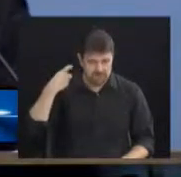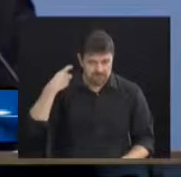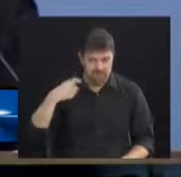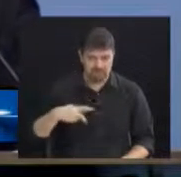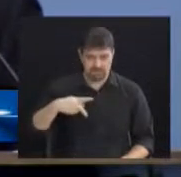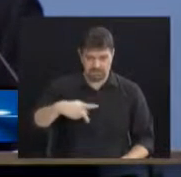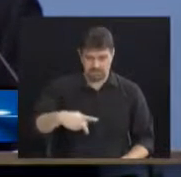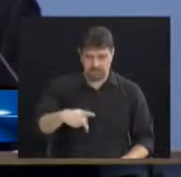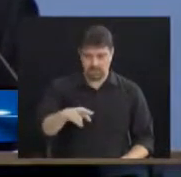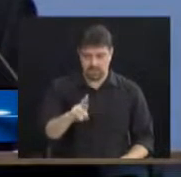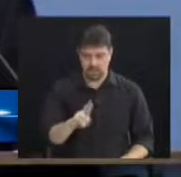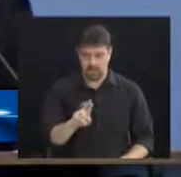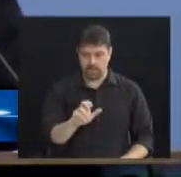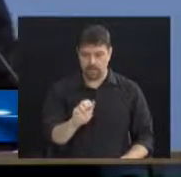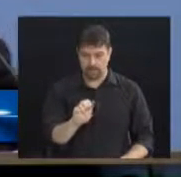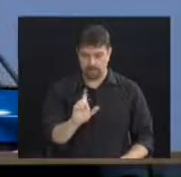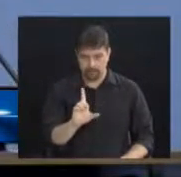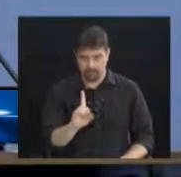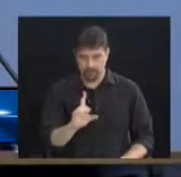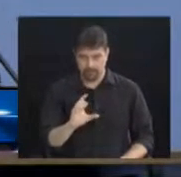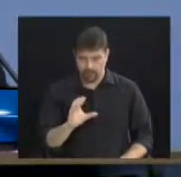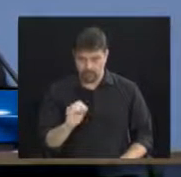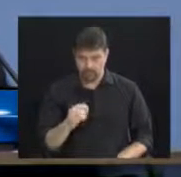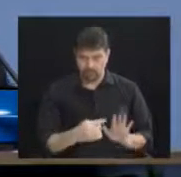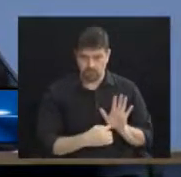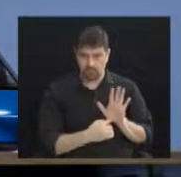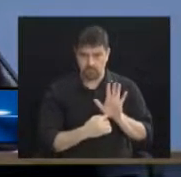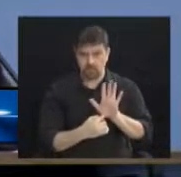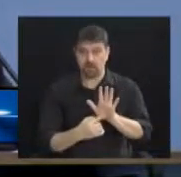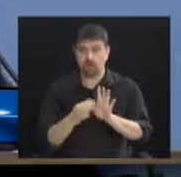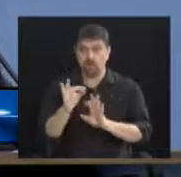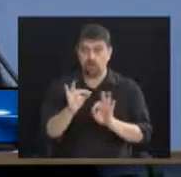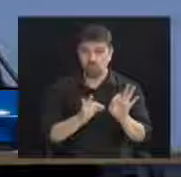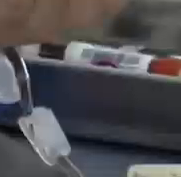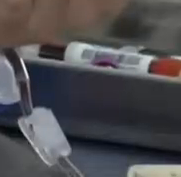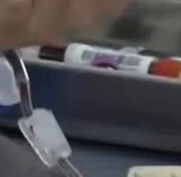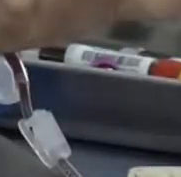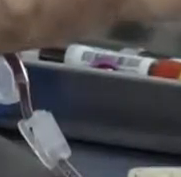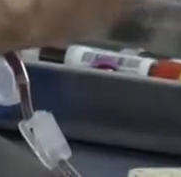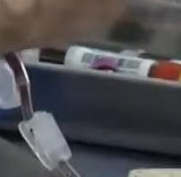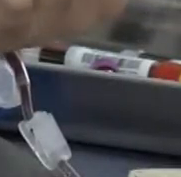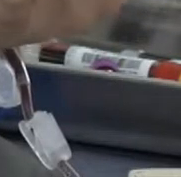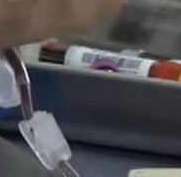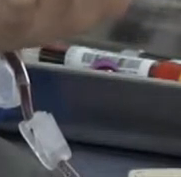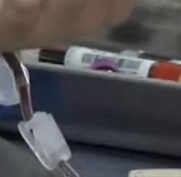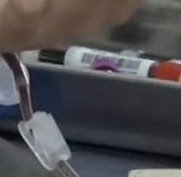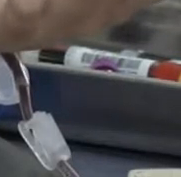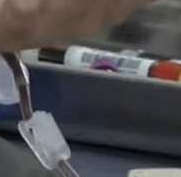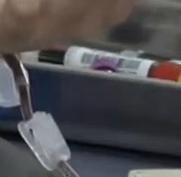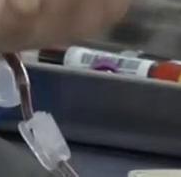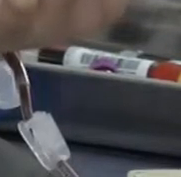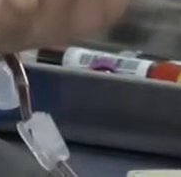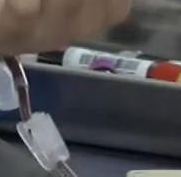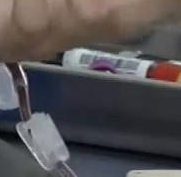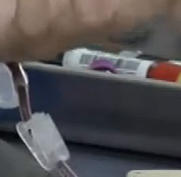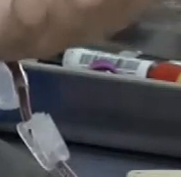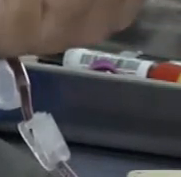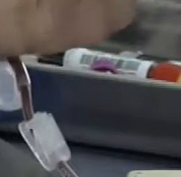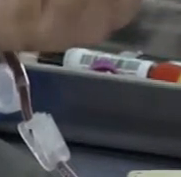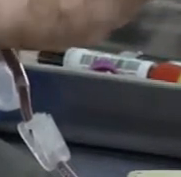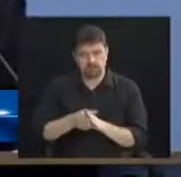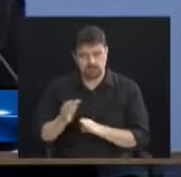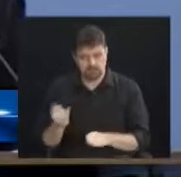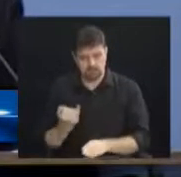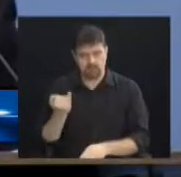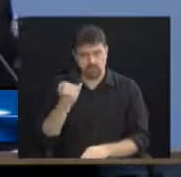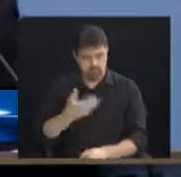O discurso aconteceu no primeiro expediente da reunião ordinária desta quarta-feira, dia em que é comemorado o Dia Nacional do Doador de